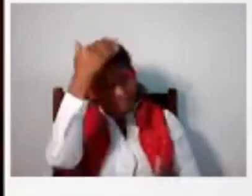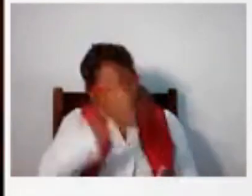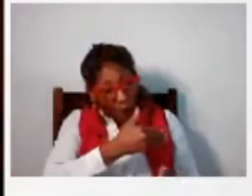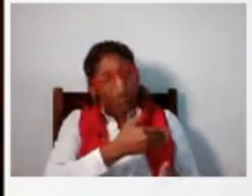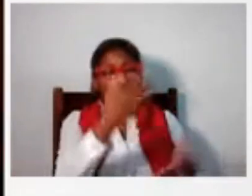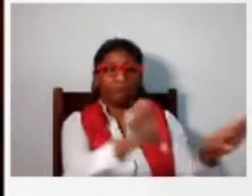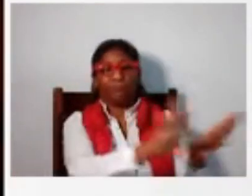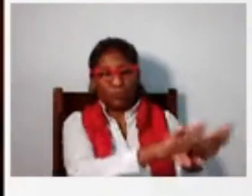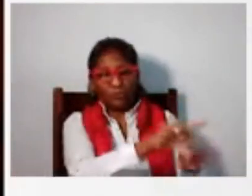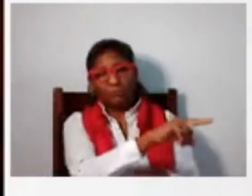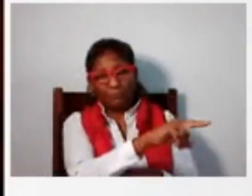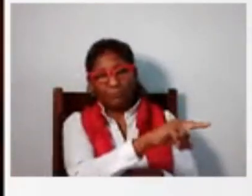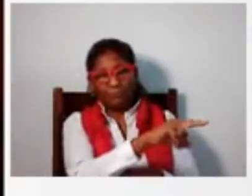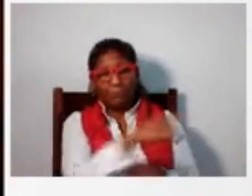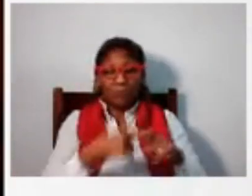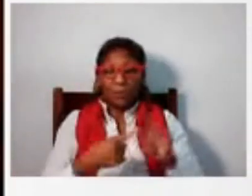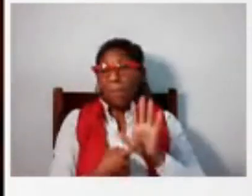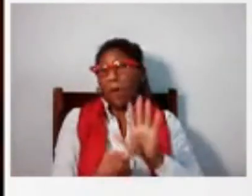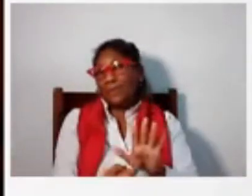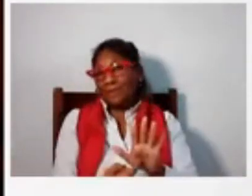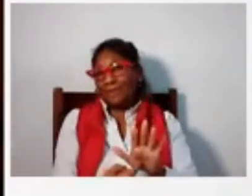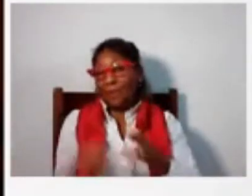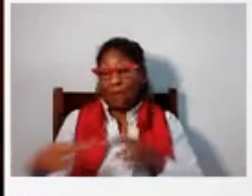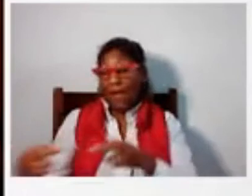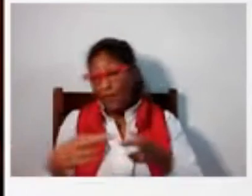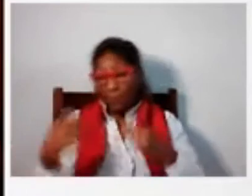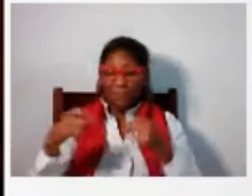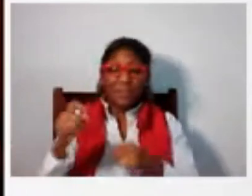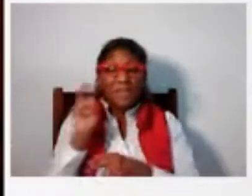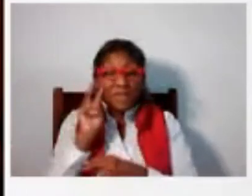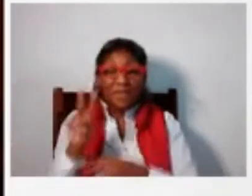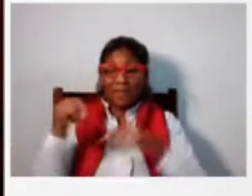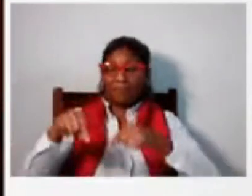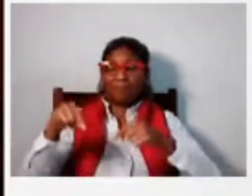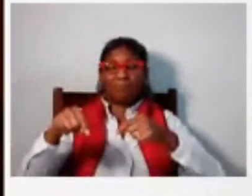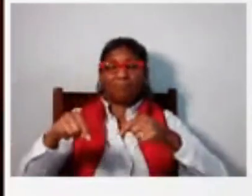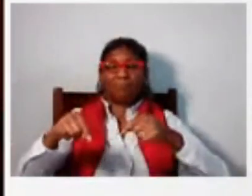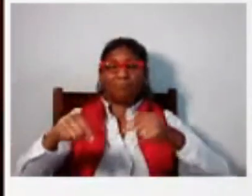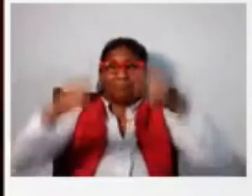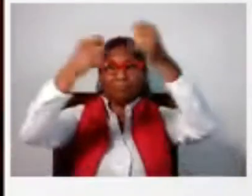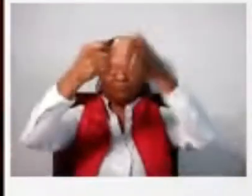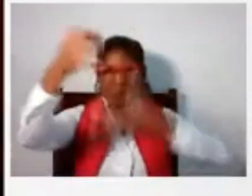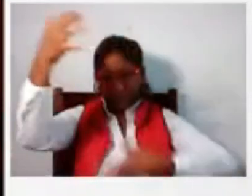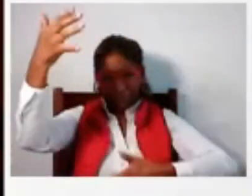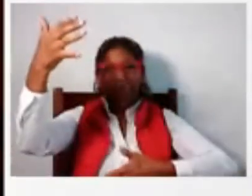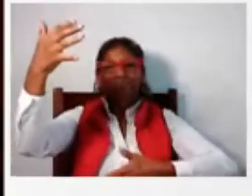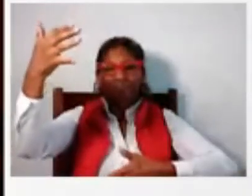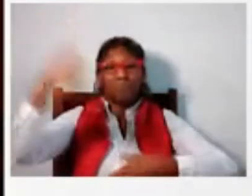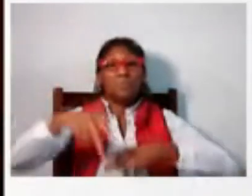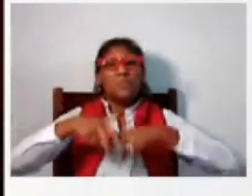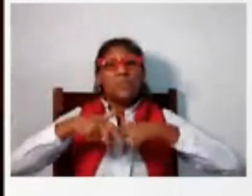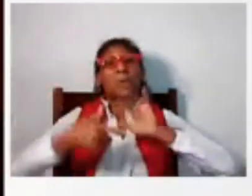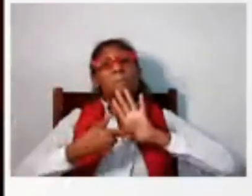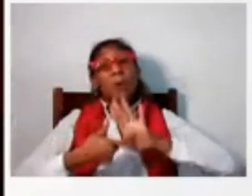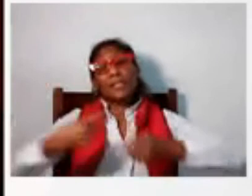indicam, justamente, mas você precisa olhar, muitas vezes, o cenário ampliado. Então, nós estamos abrindo, a partir dessa possibilidade